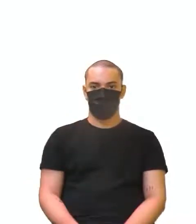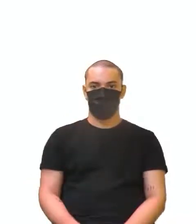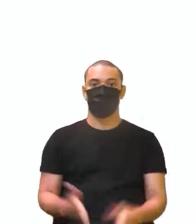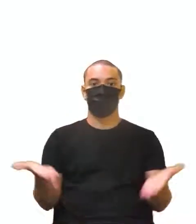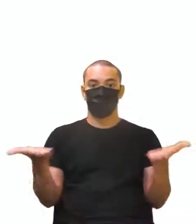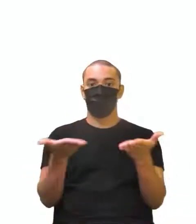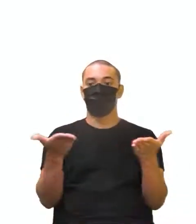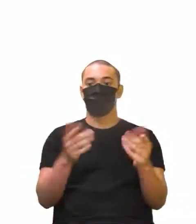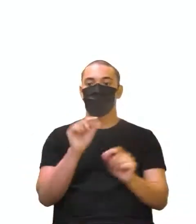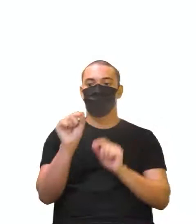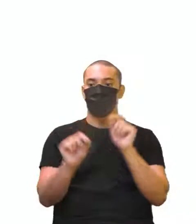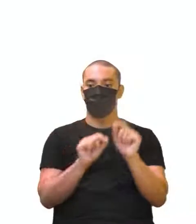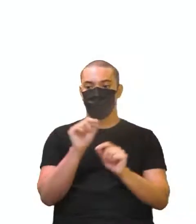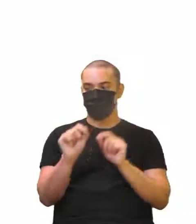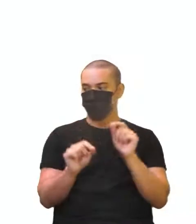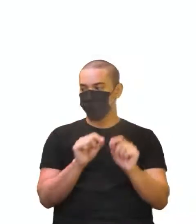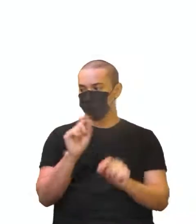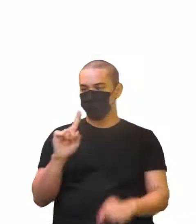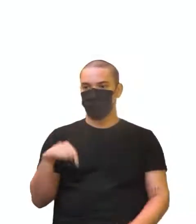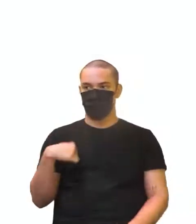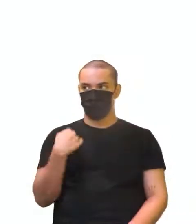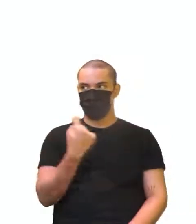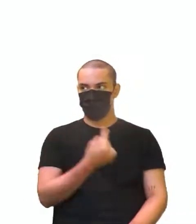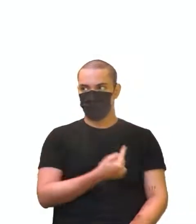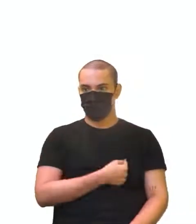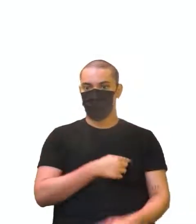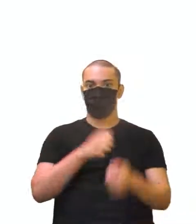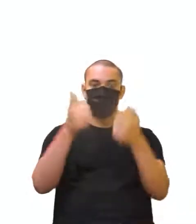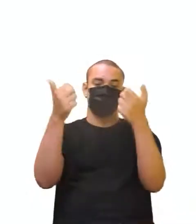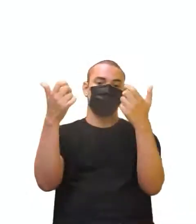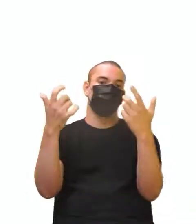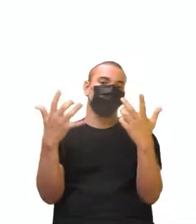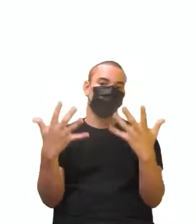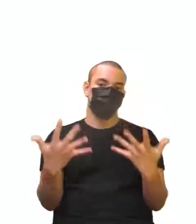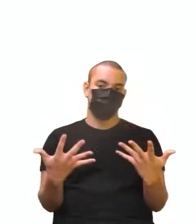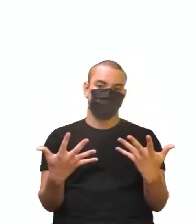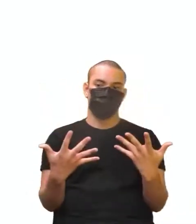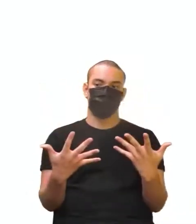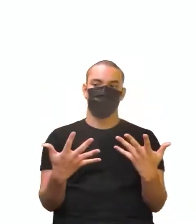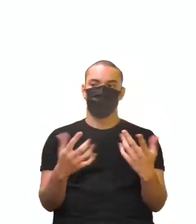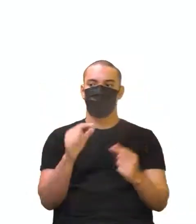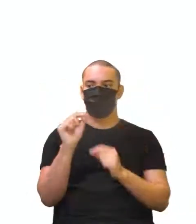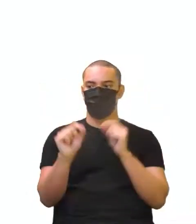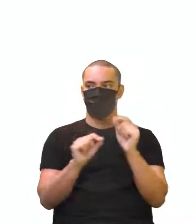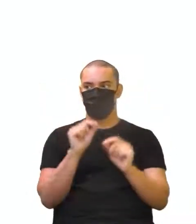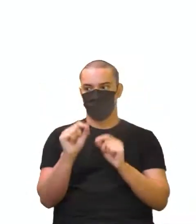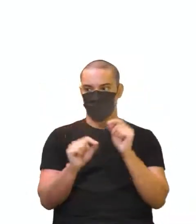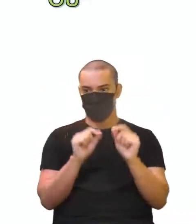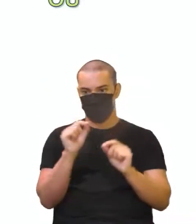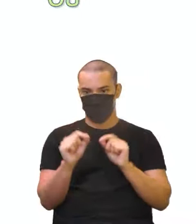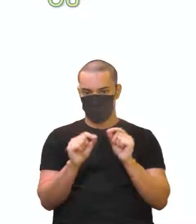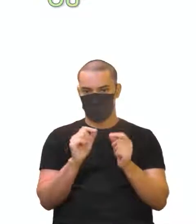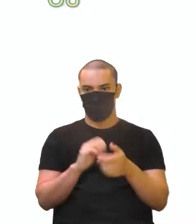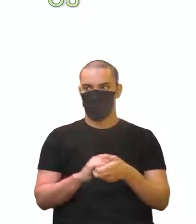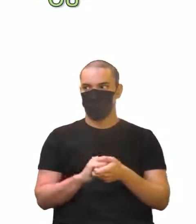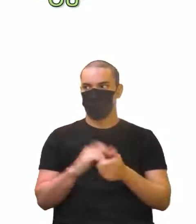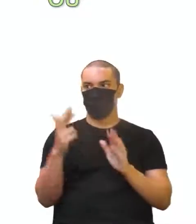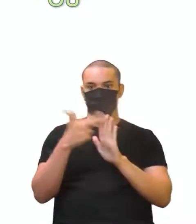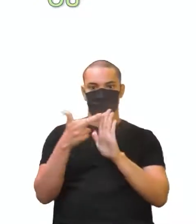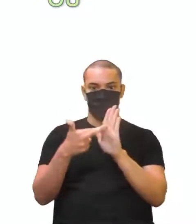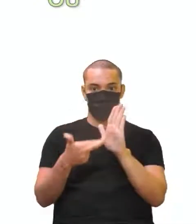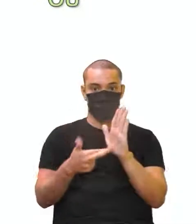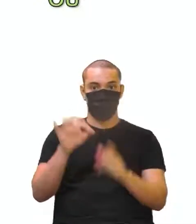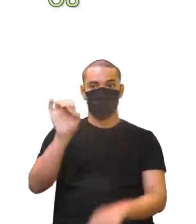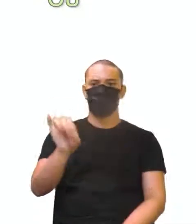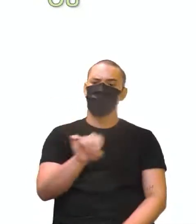Agora olha só. Nós vamos falar sobre essa questão aqui da regra do